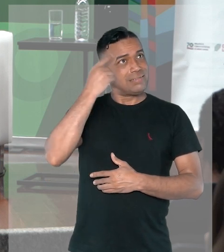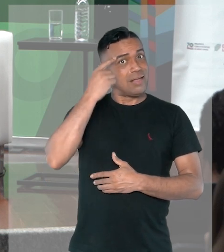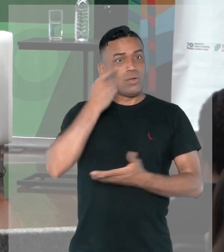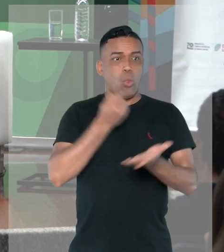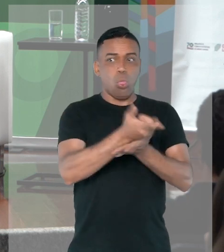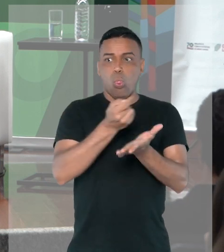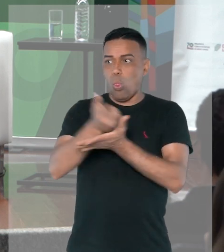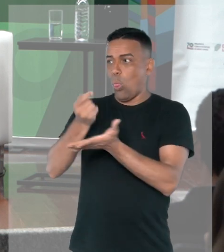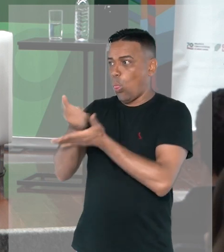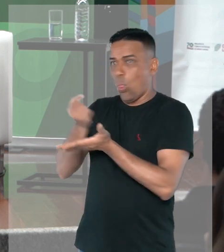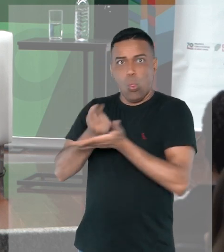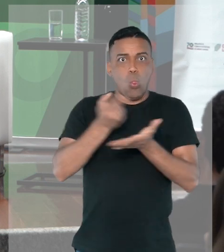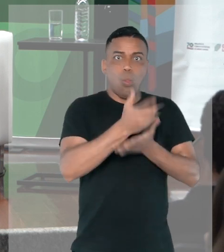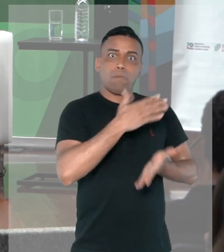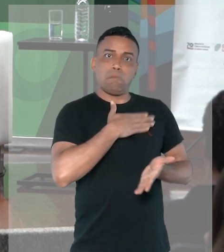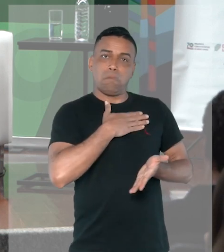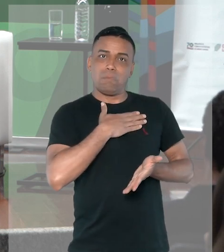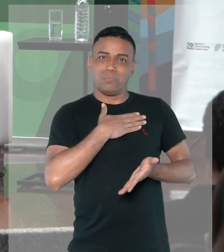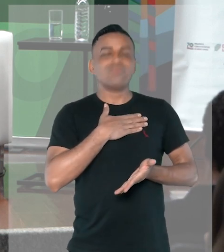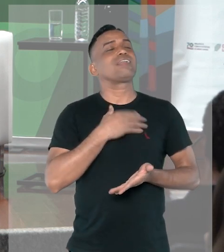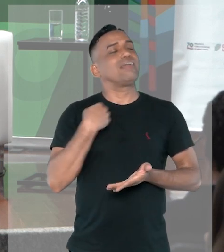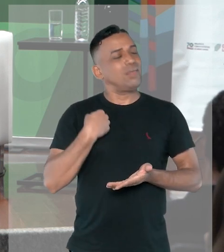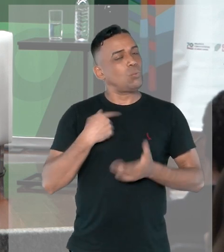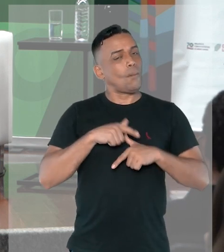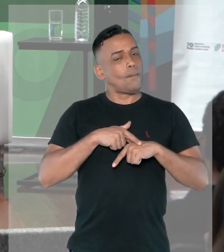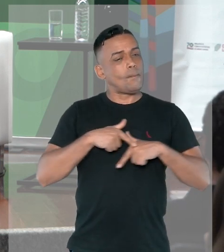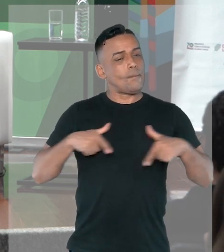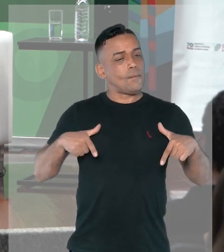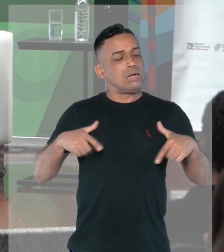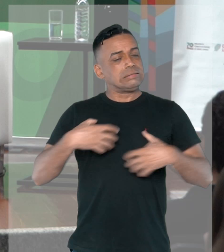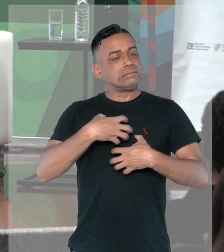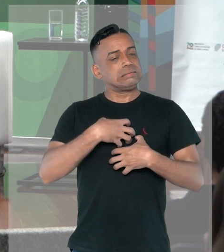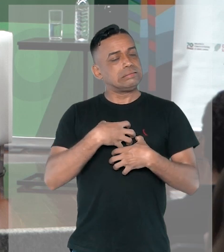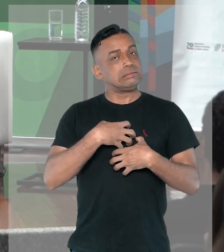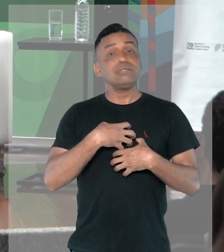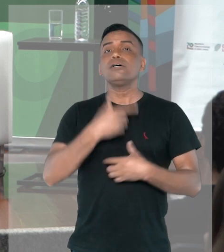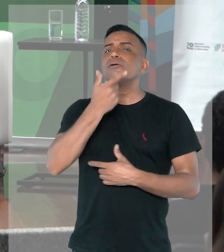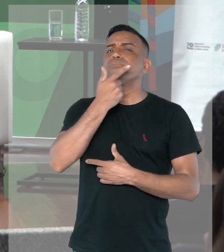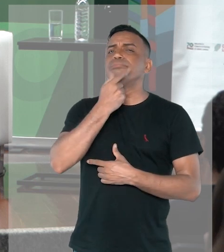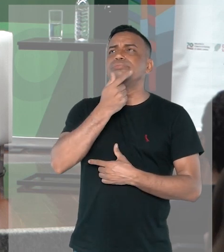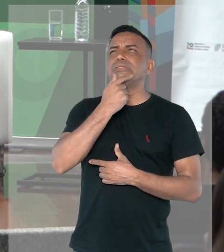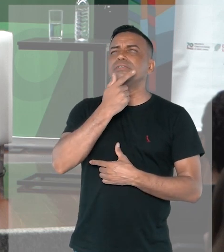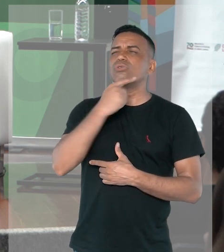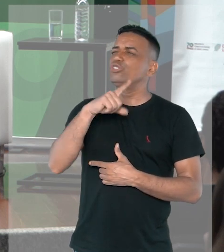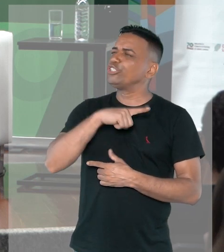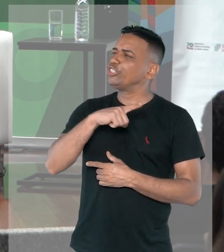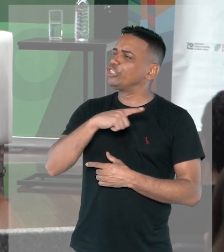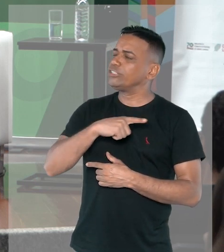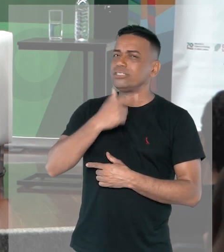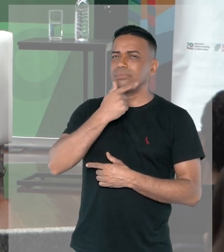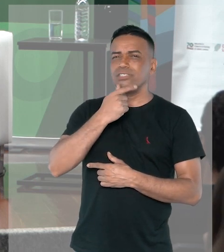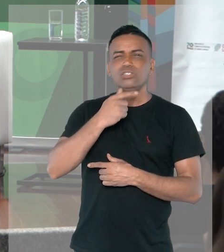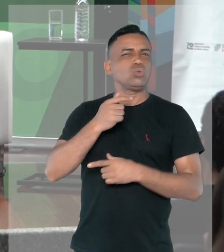obter coisas e ter coisas para mim, eu acabo ficando vazia. Tinha um menino, ele era